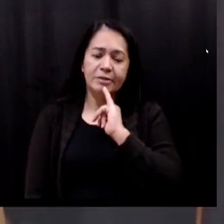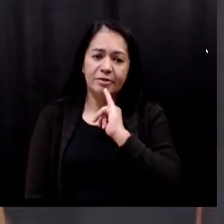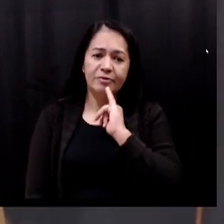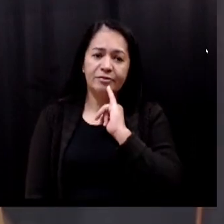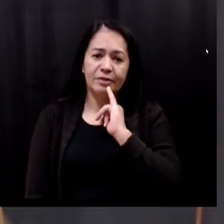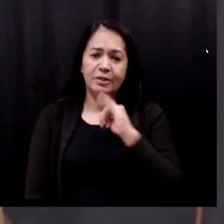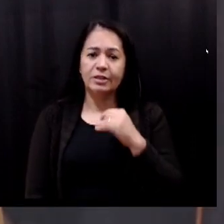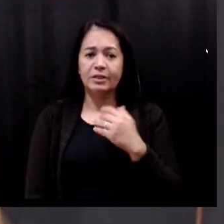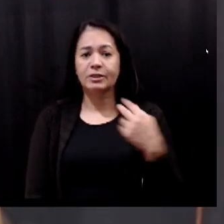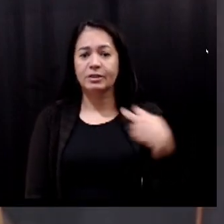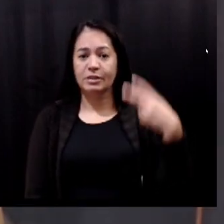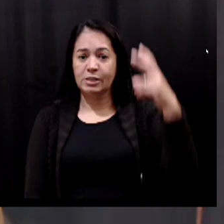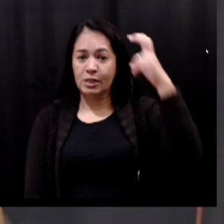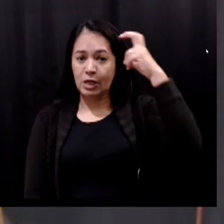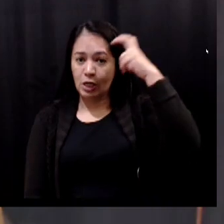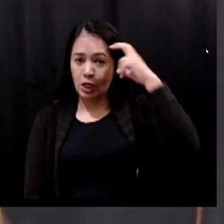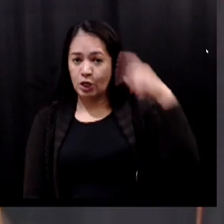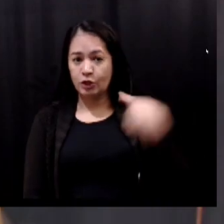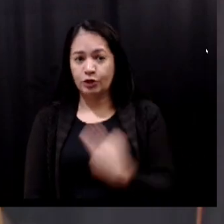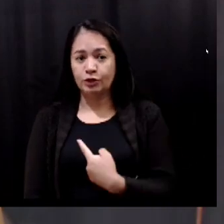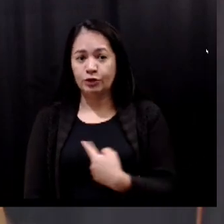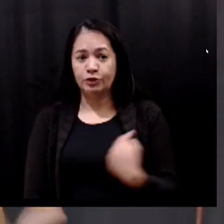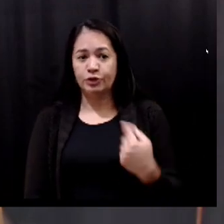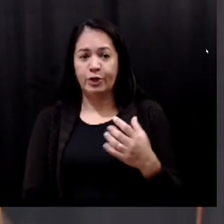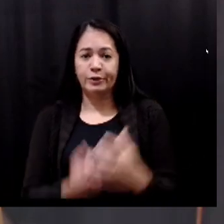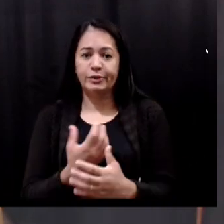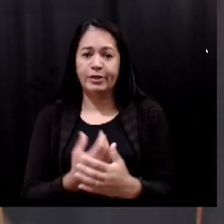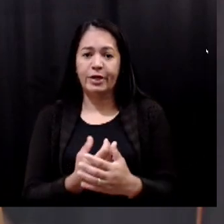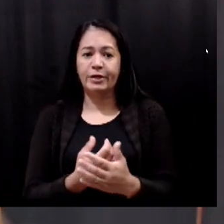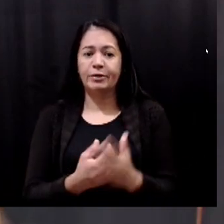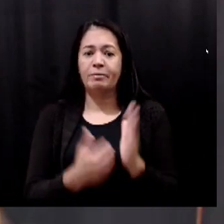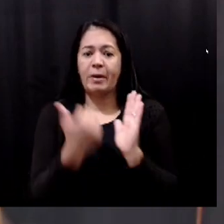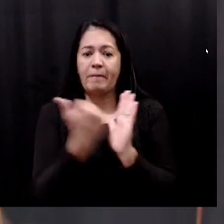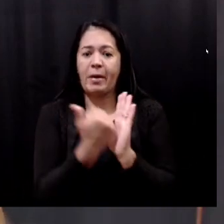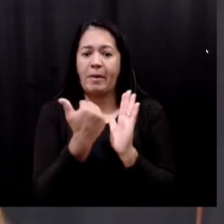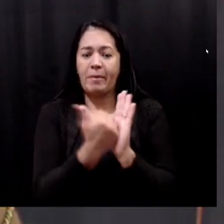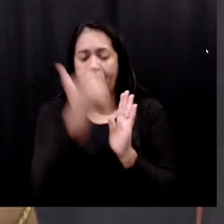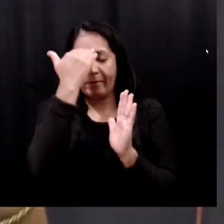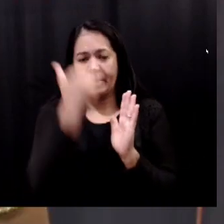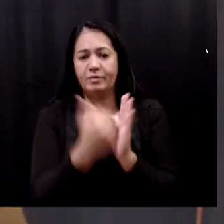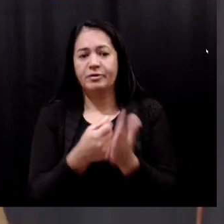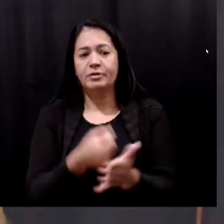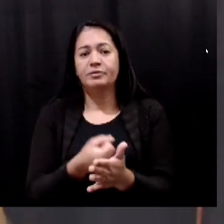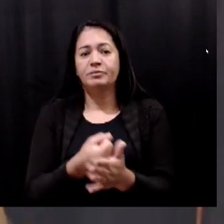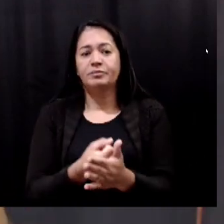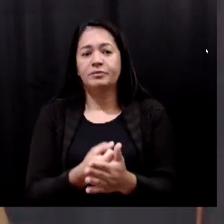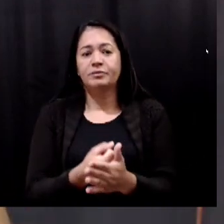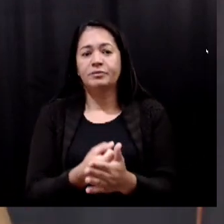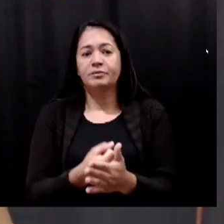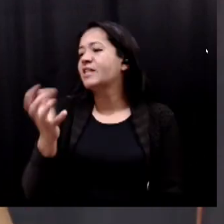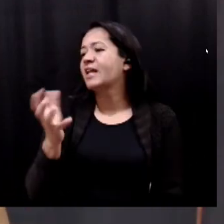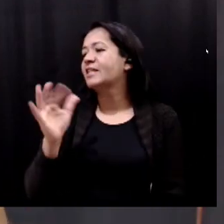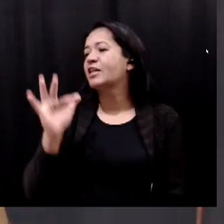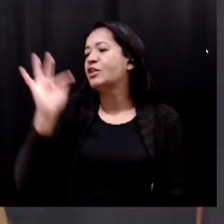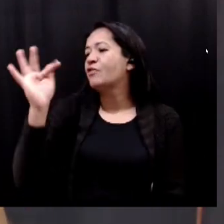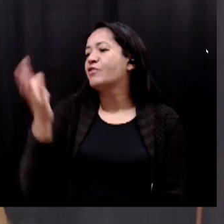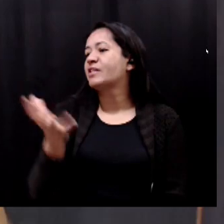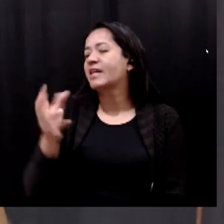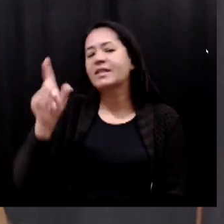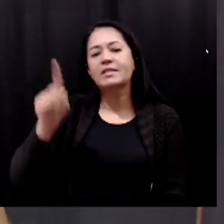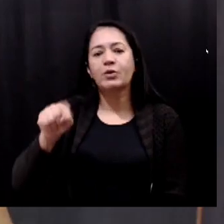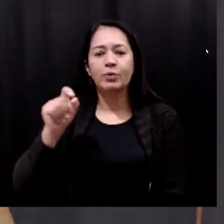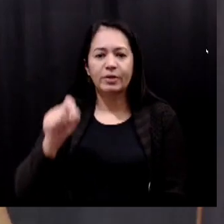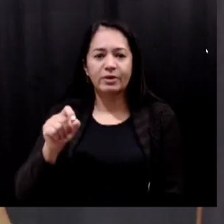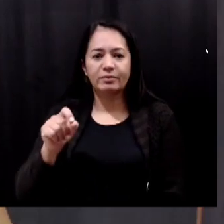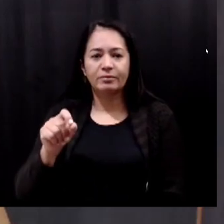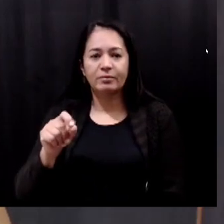é criado para cumprir funções, né? Tanto que a nossa pergunta para as crianças sempre é: o que você vai ser quando crescer? E é uma função que a gente